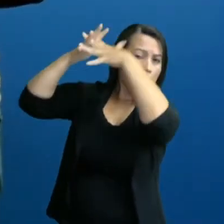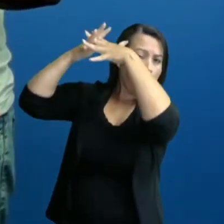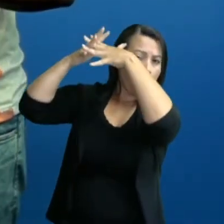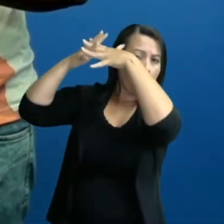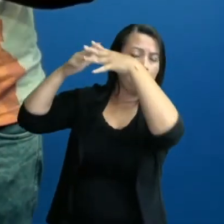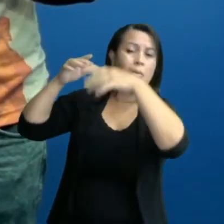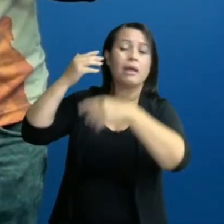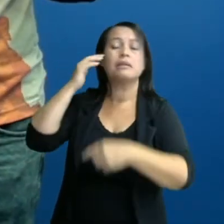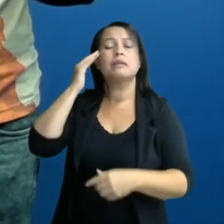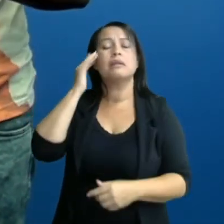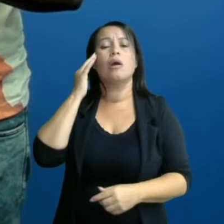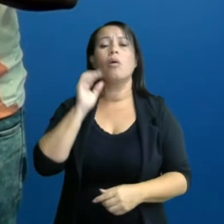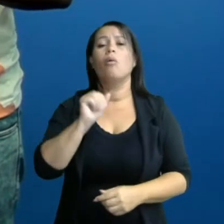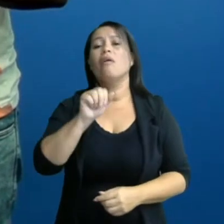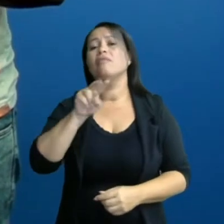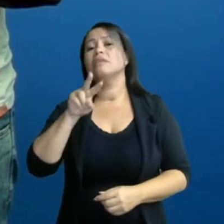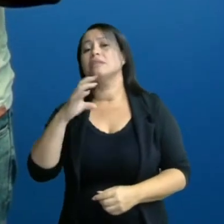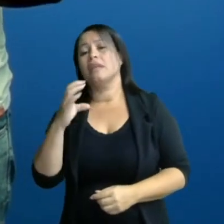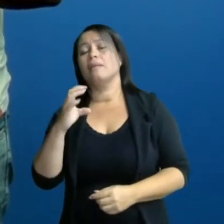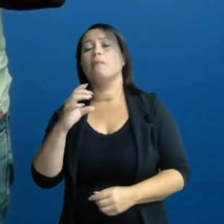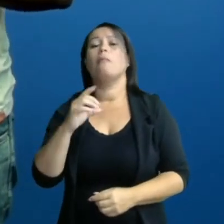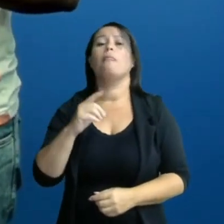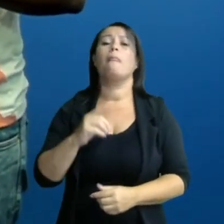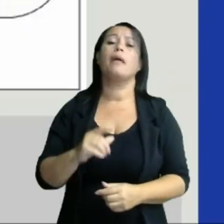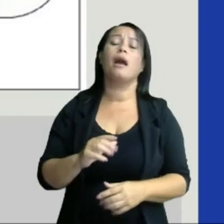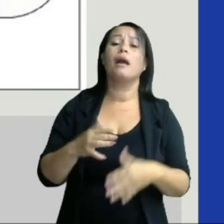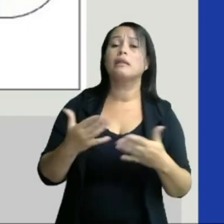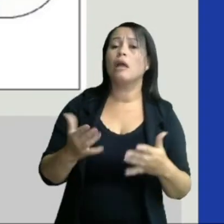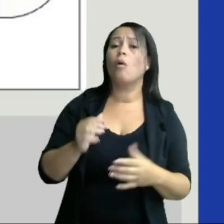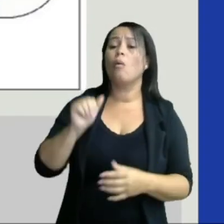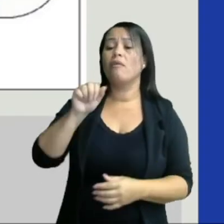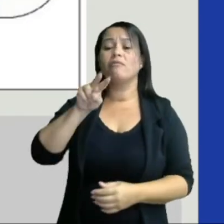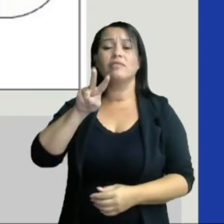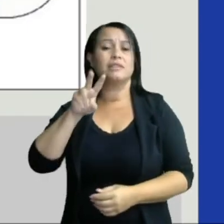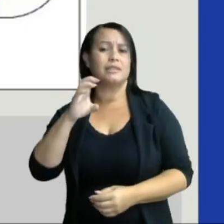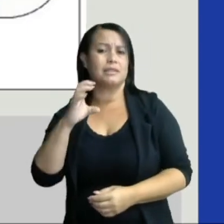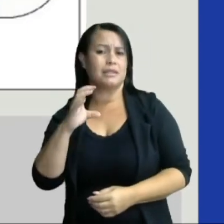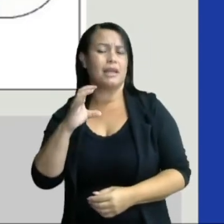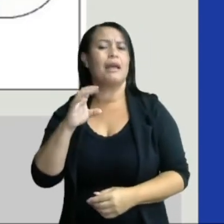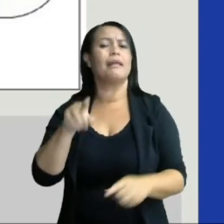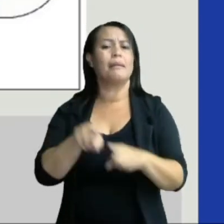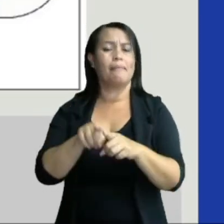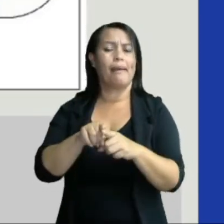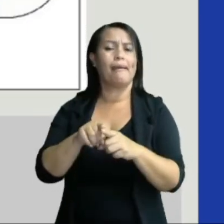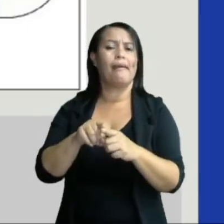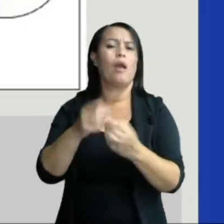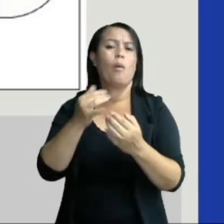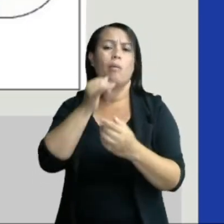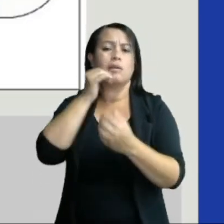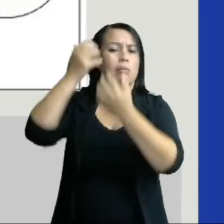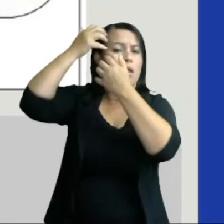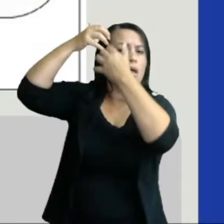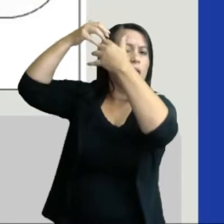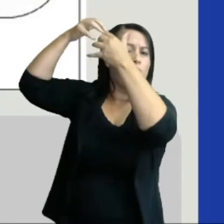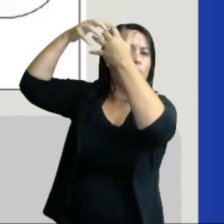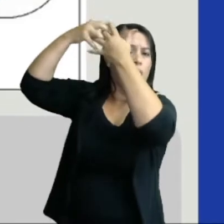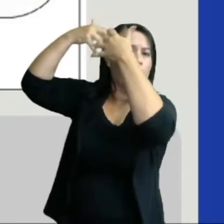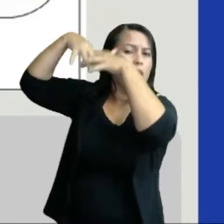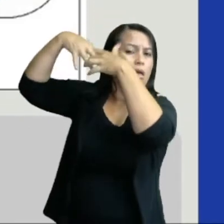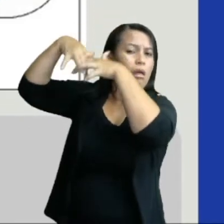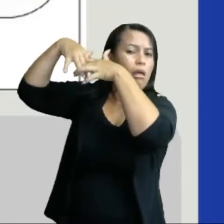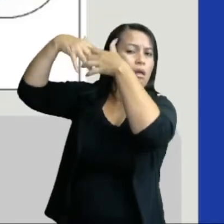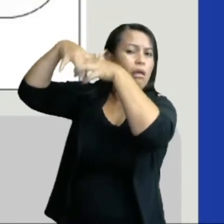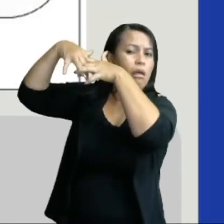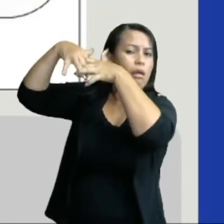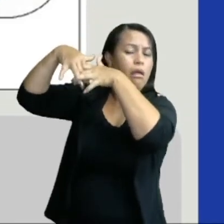acidente vascular cerebral. Então o AVC, também conhecido como derrame, eles são consequências